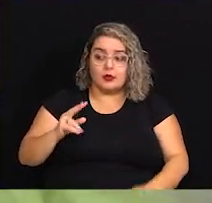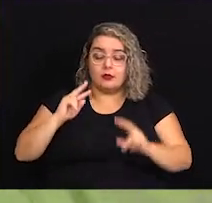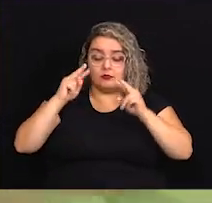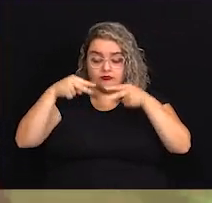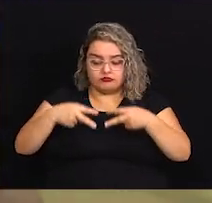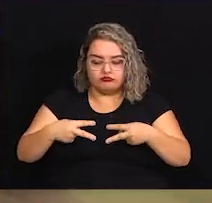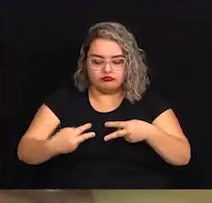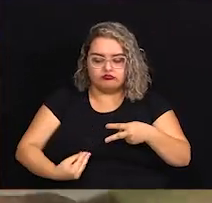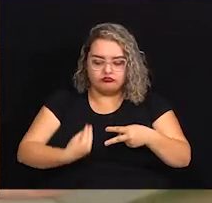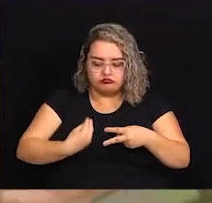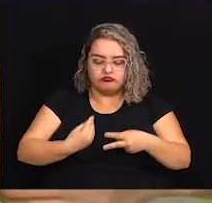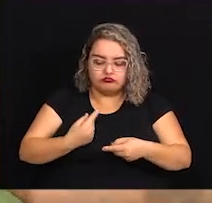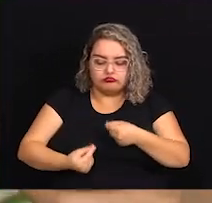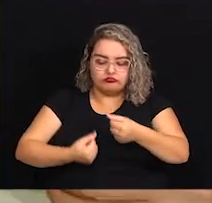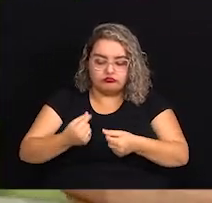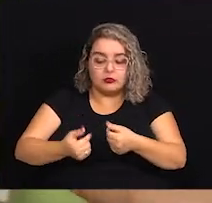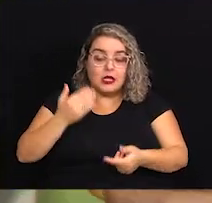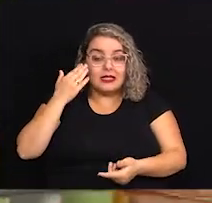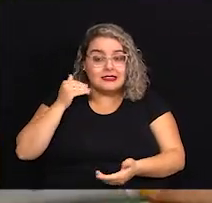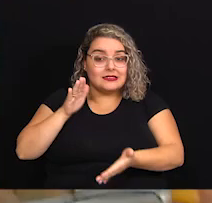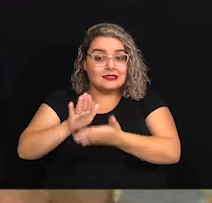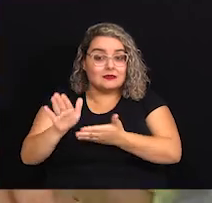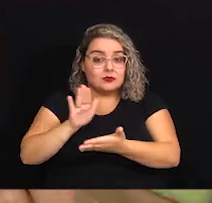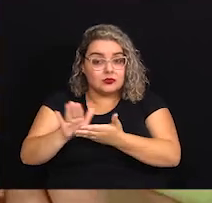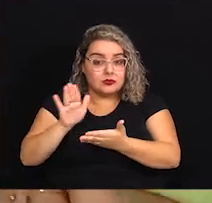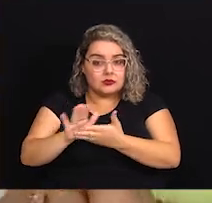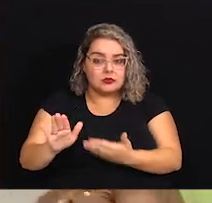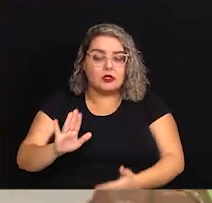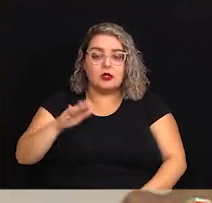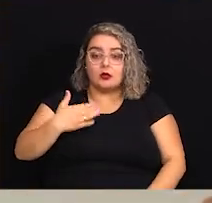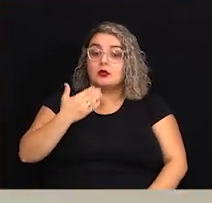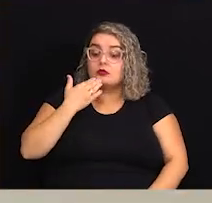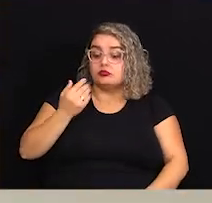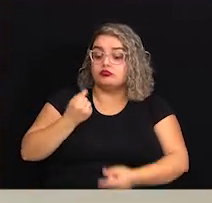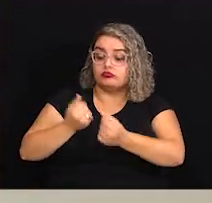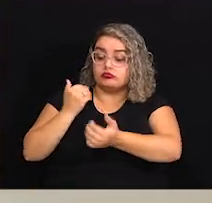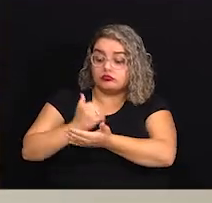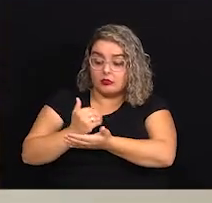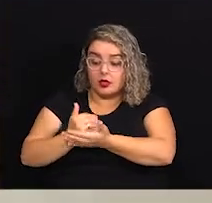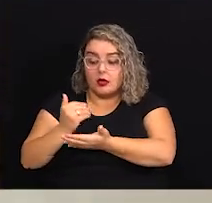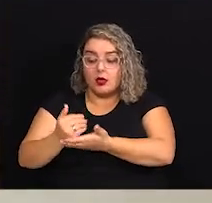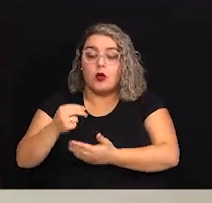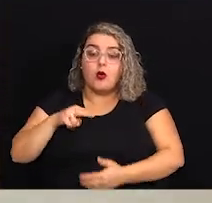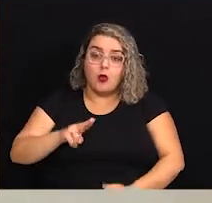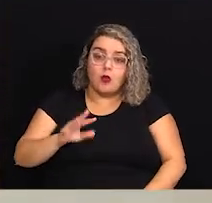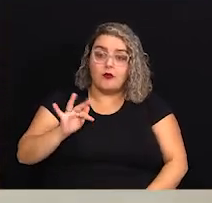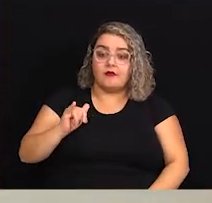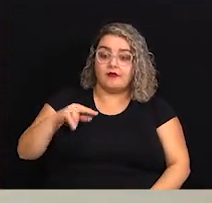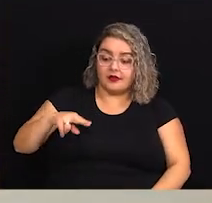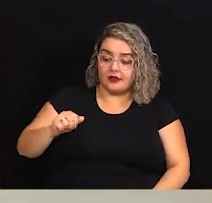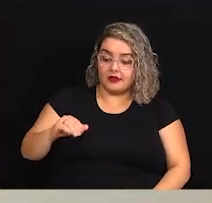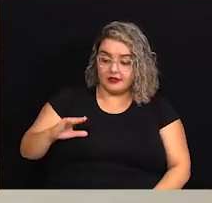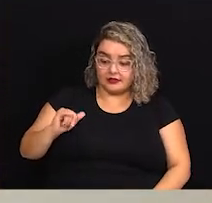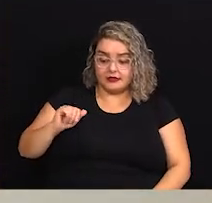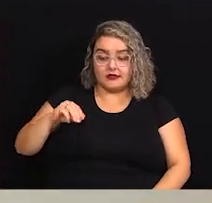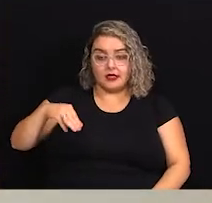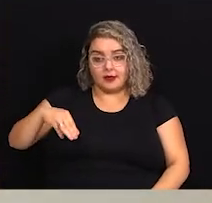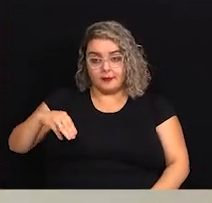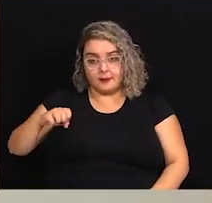para a sua vida financeira, saiba todos os seus custos e quando for pedir um empréstimo ou financiamento, leia muito